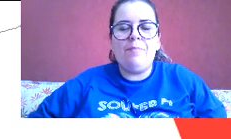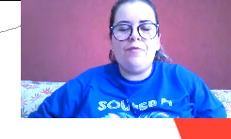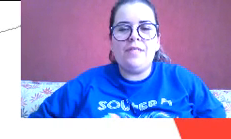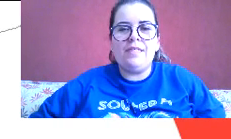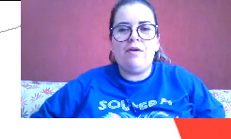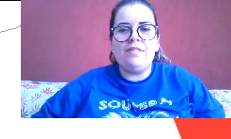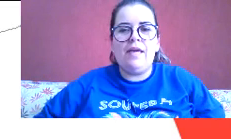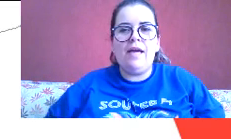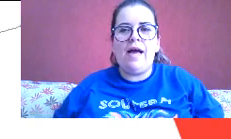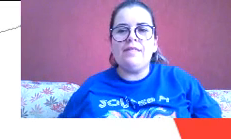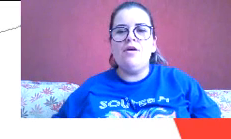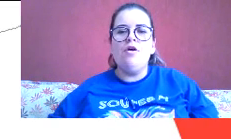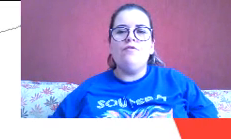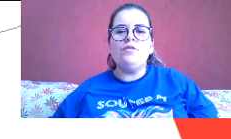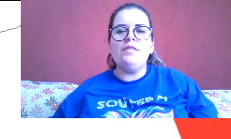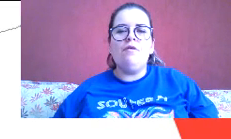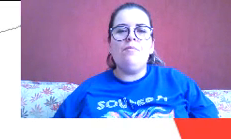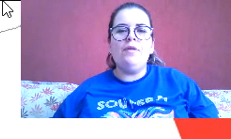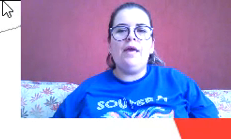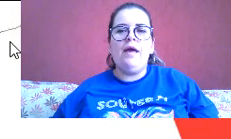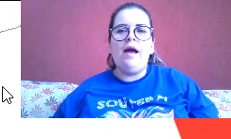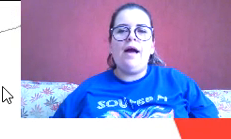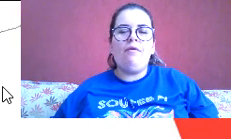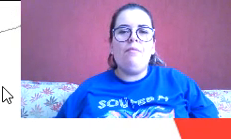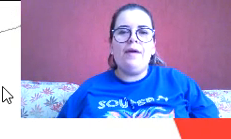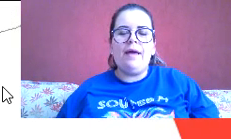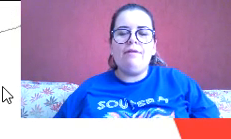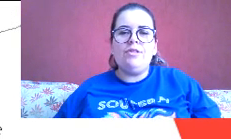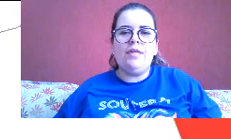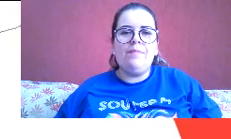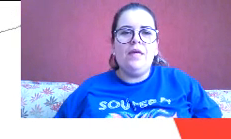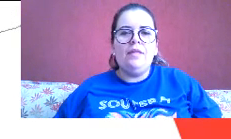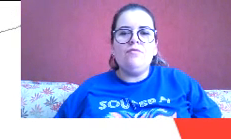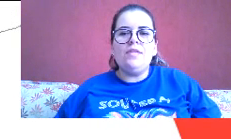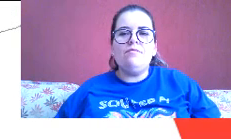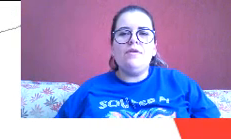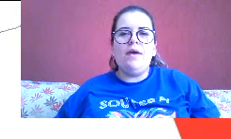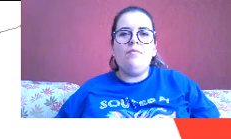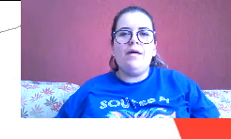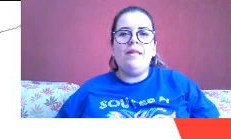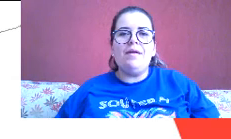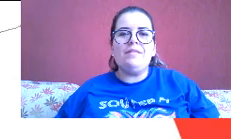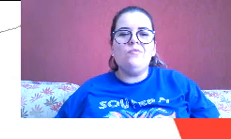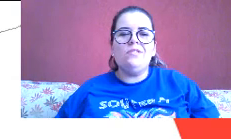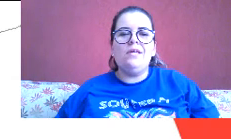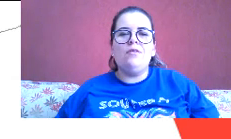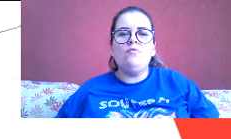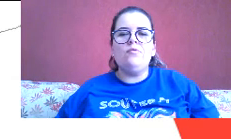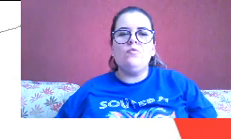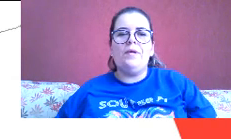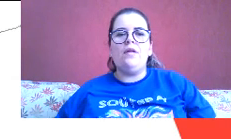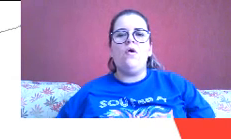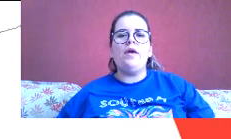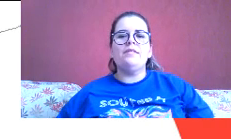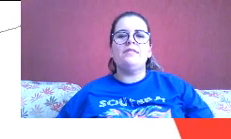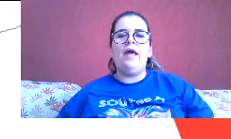né por fazer as aulas aí em casa vocês vão poder acompanhar com a ti então vocês viram aí uma animaçãozinha aqui doss